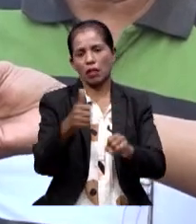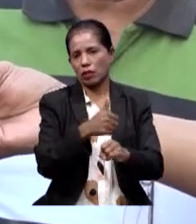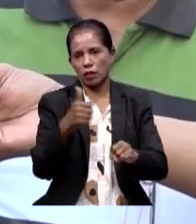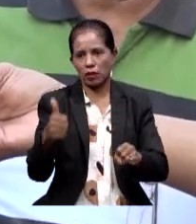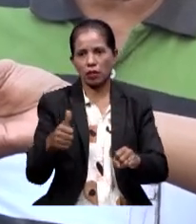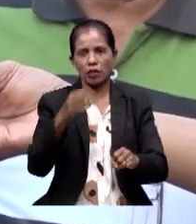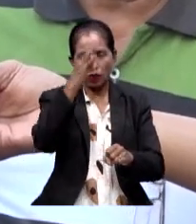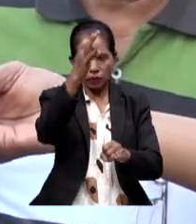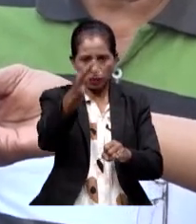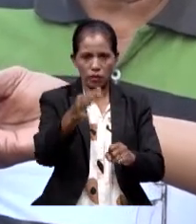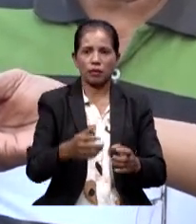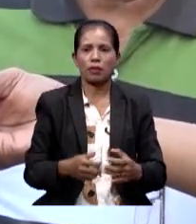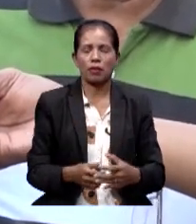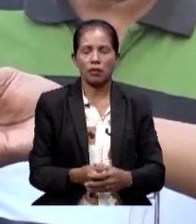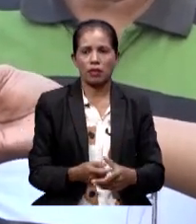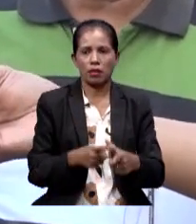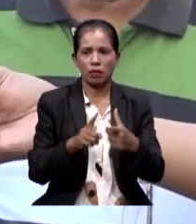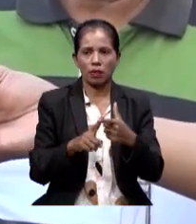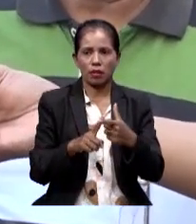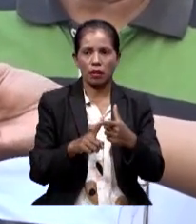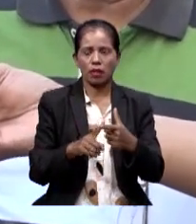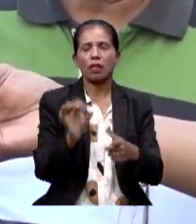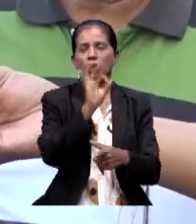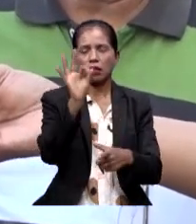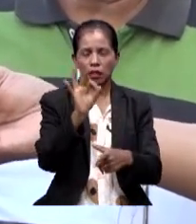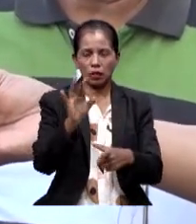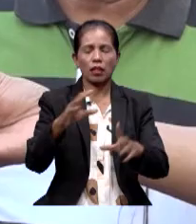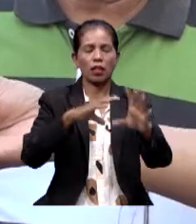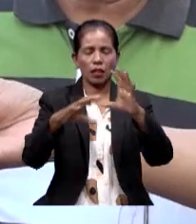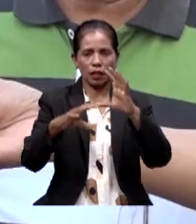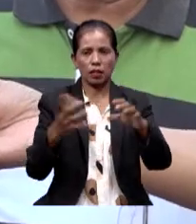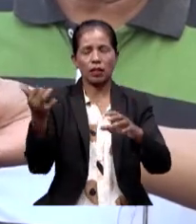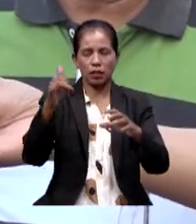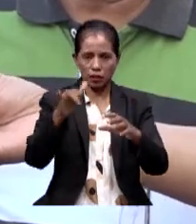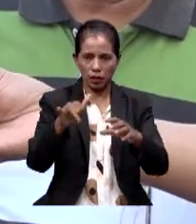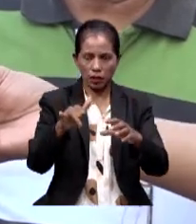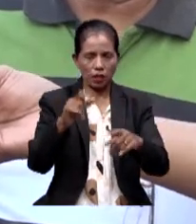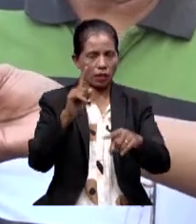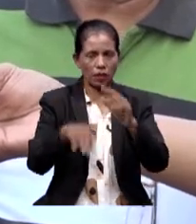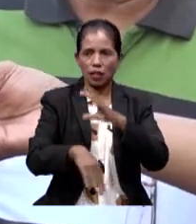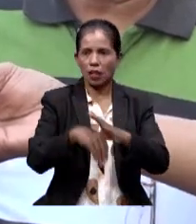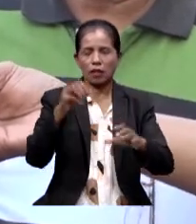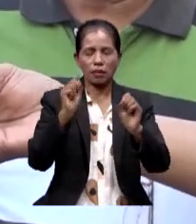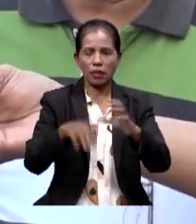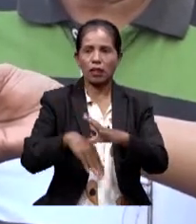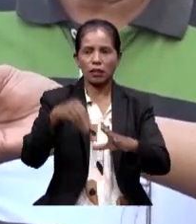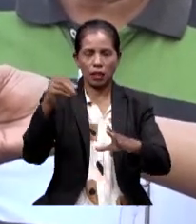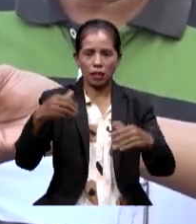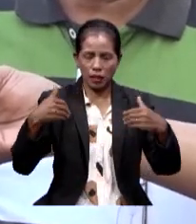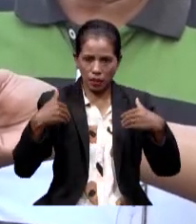e a futuro o hin mais e a tu sexta né careta sira la bele sai mas tem que ser